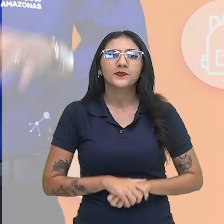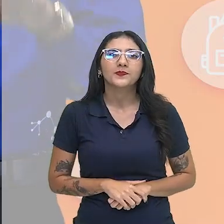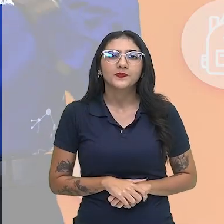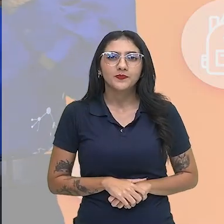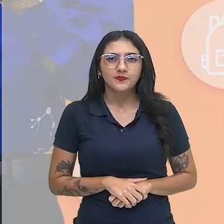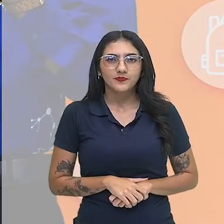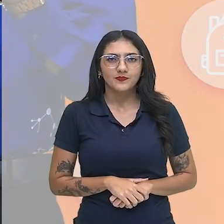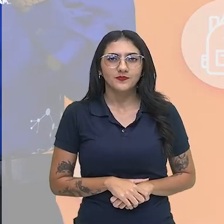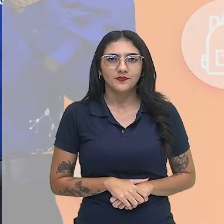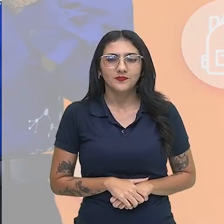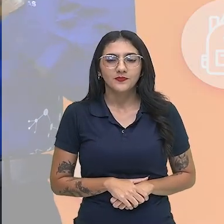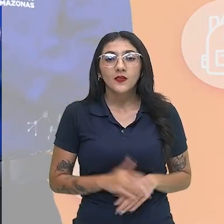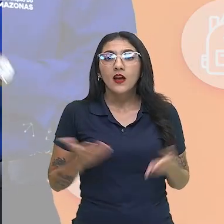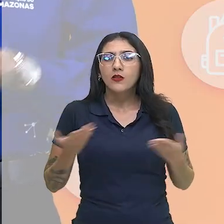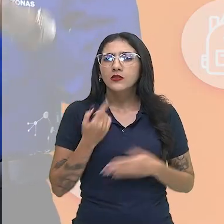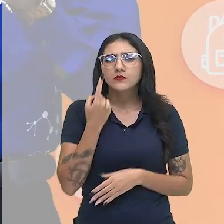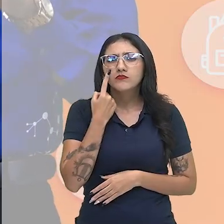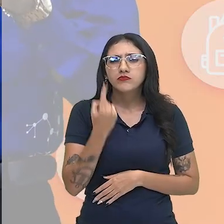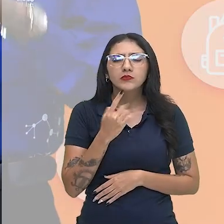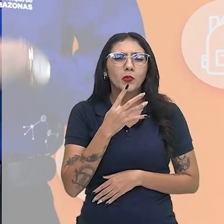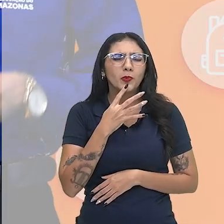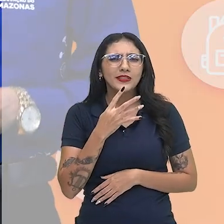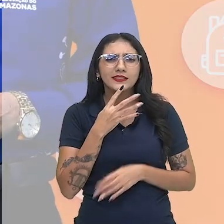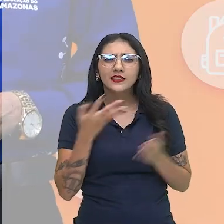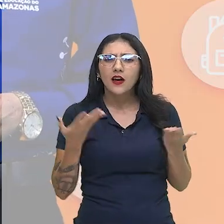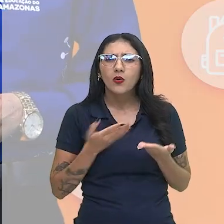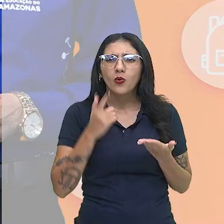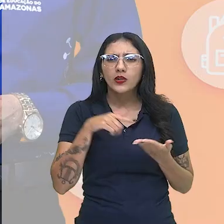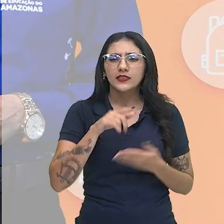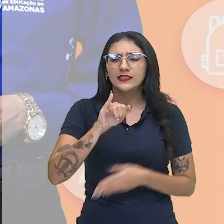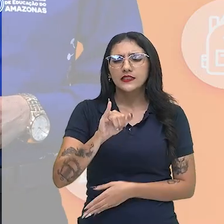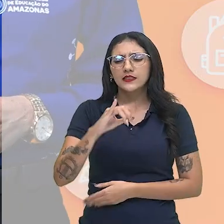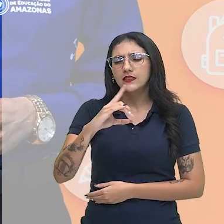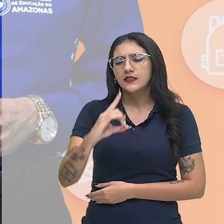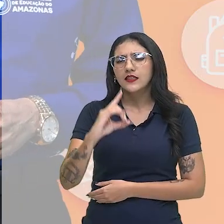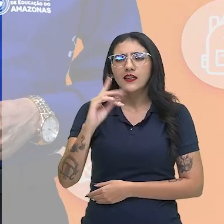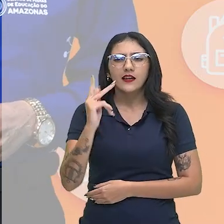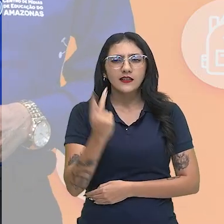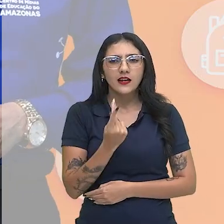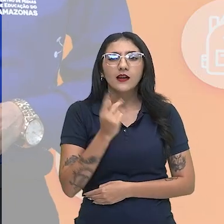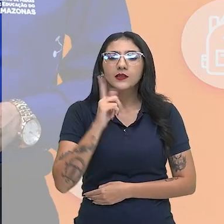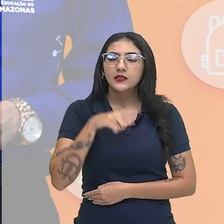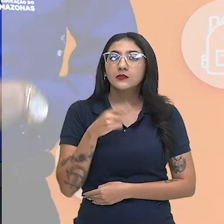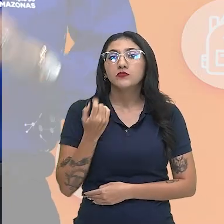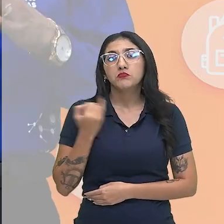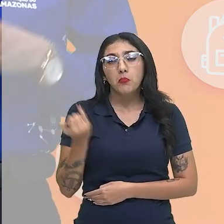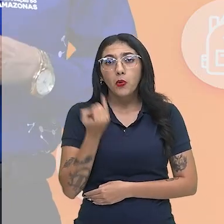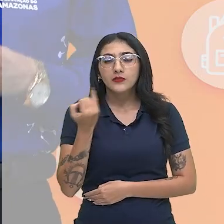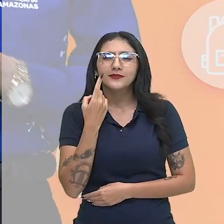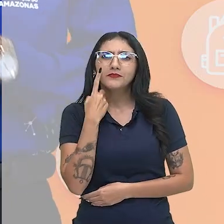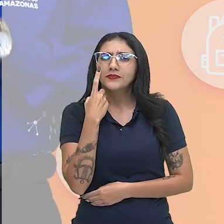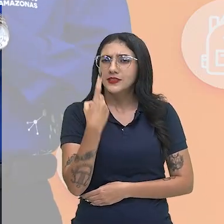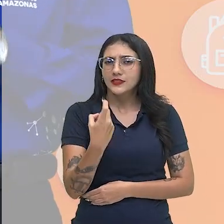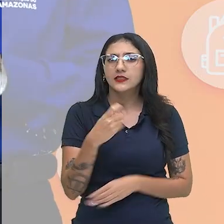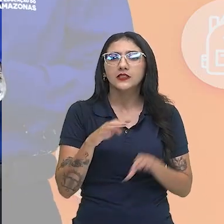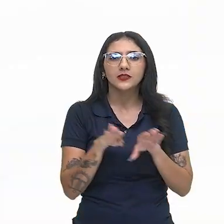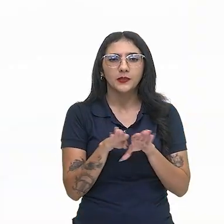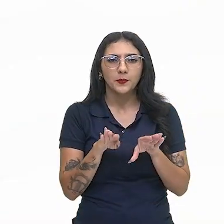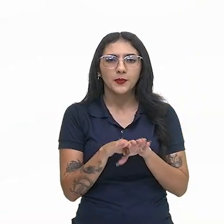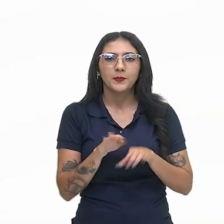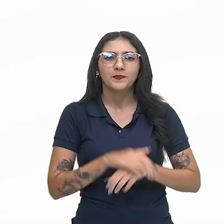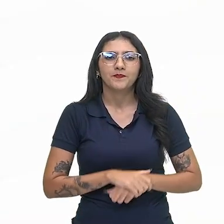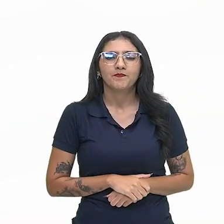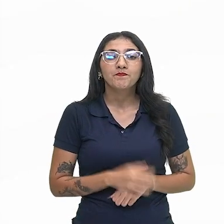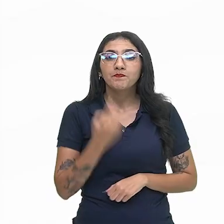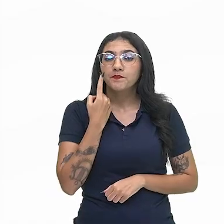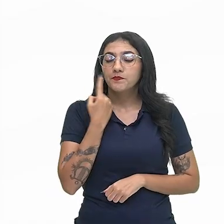pouquinho desse IDH. Esse índice é bem legal aí para nós conhecermos. O DH é o Índice